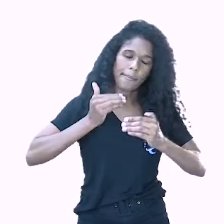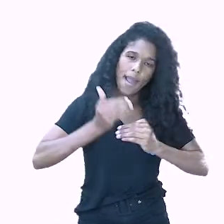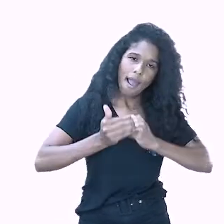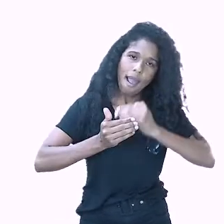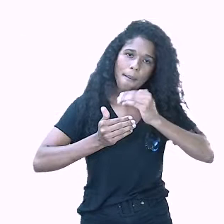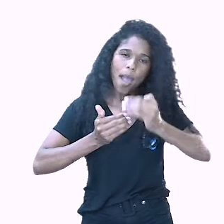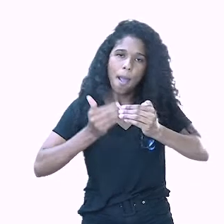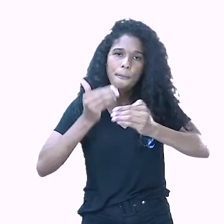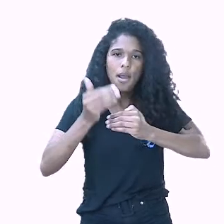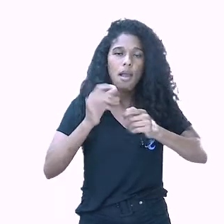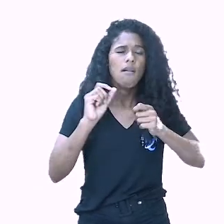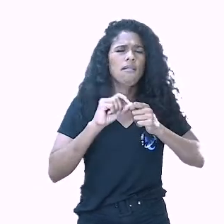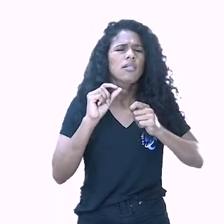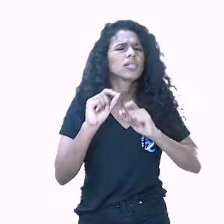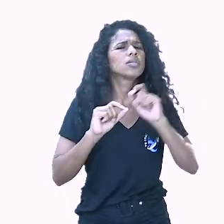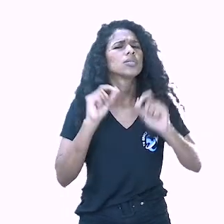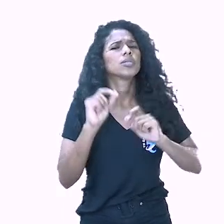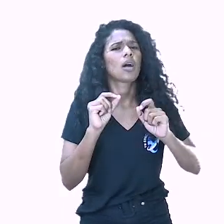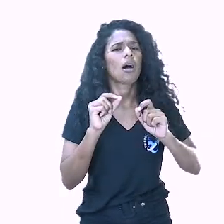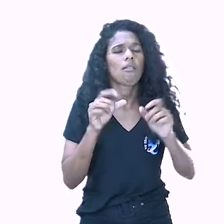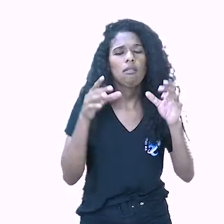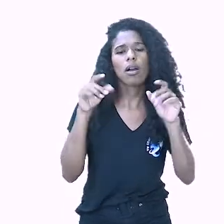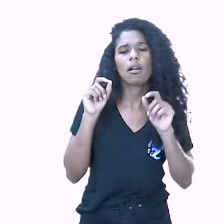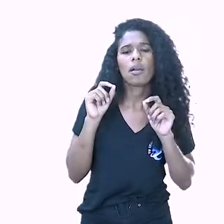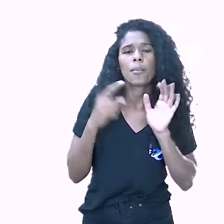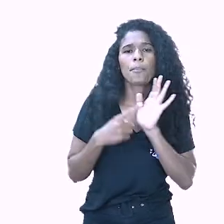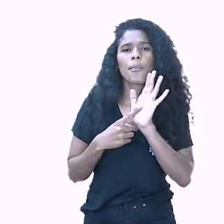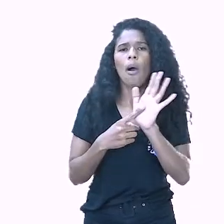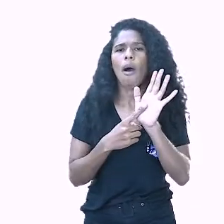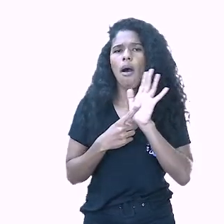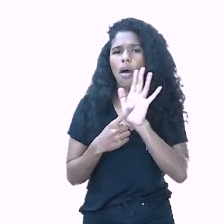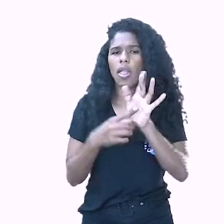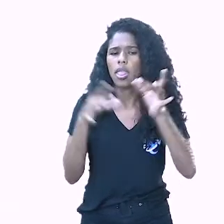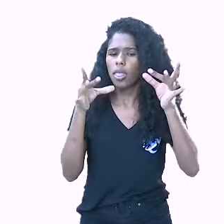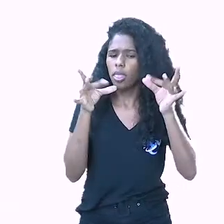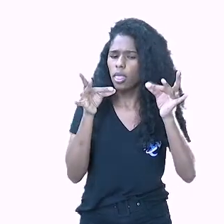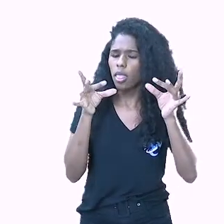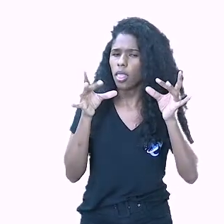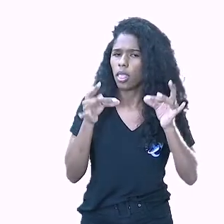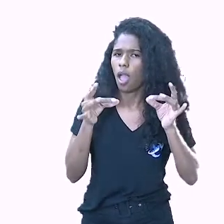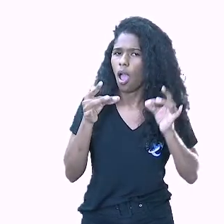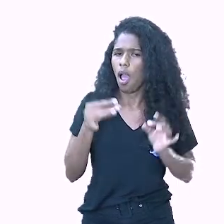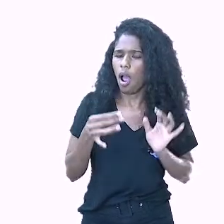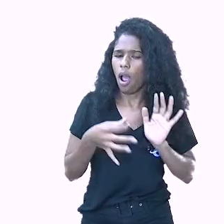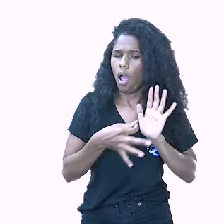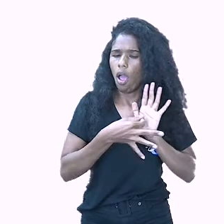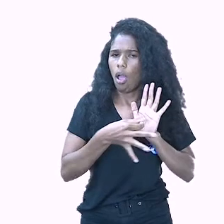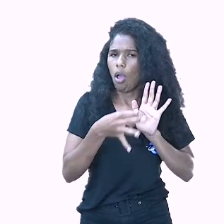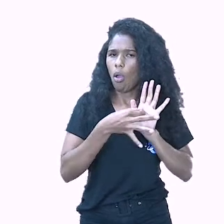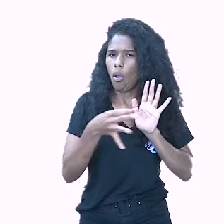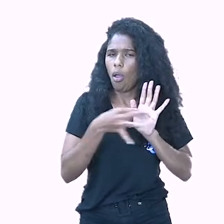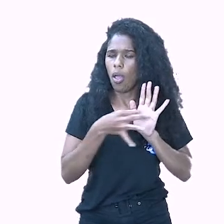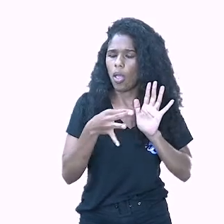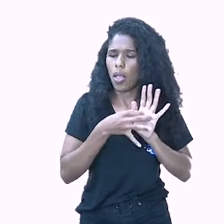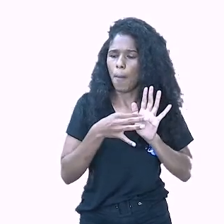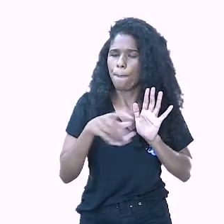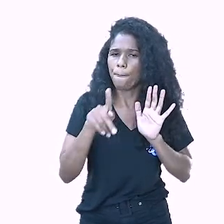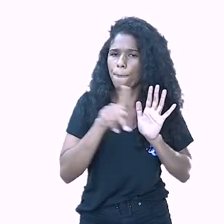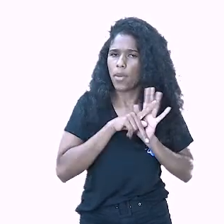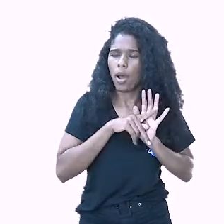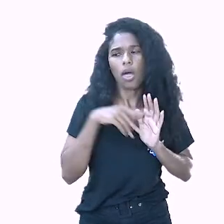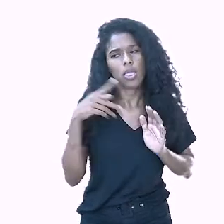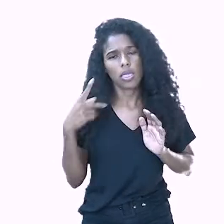desenvolvimento? Ele vai detalhar o ponto de vista dele. E, por fim, a conclusão, que é onde ele